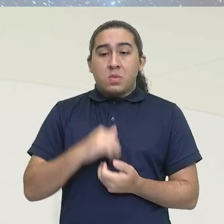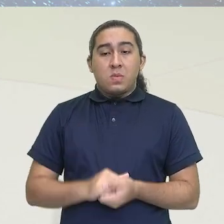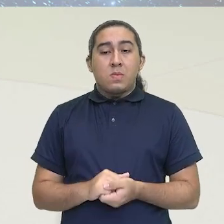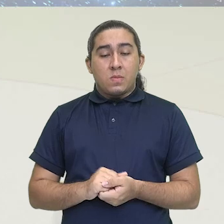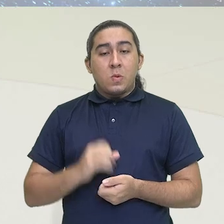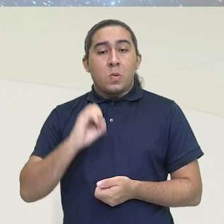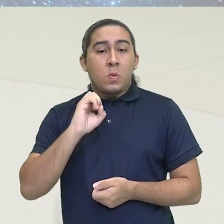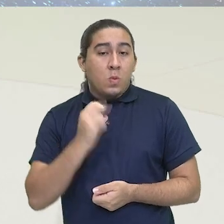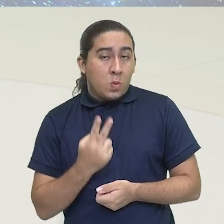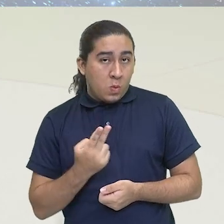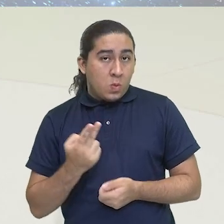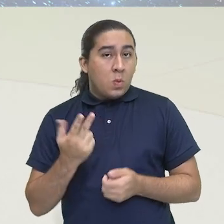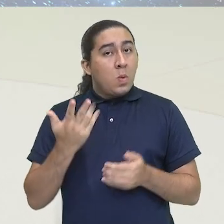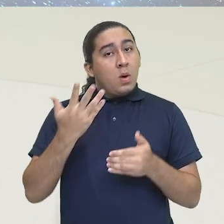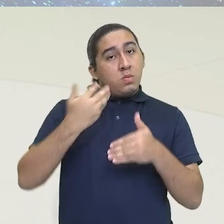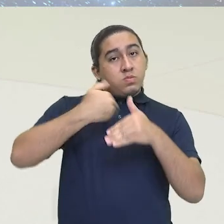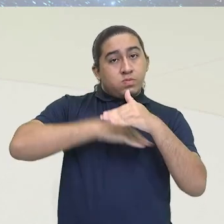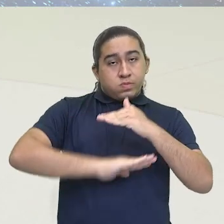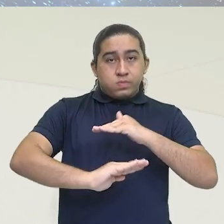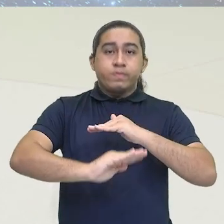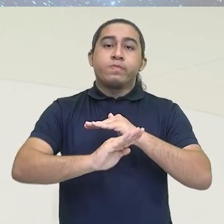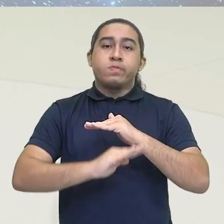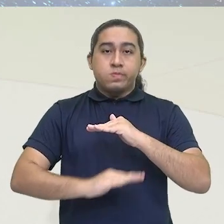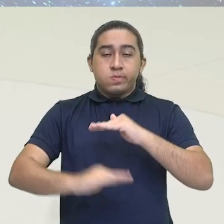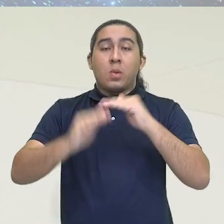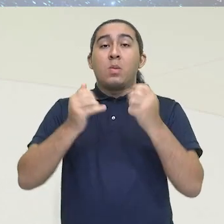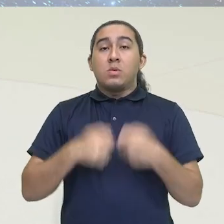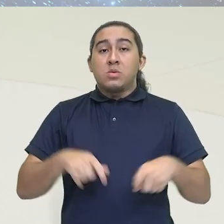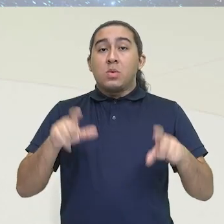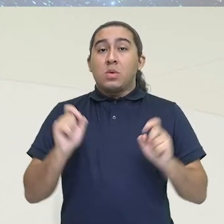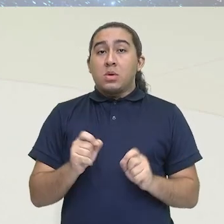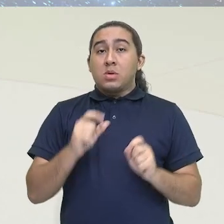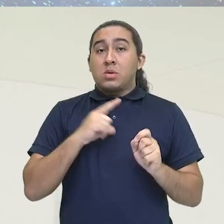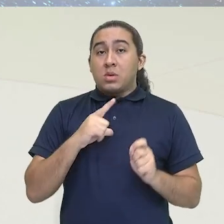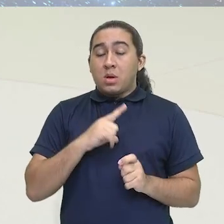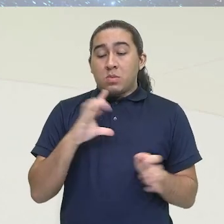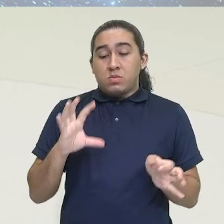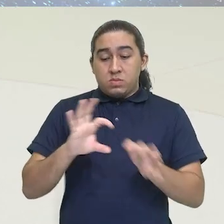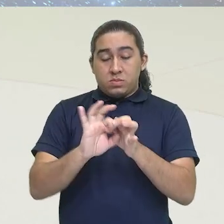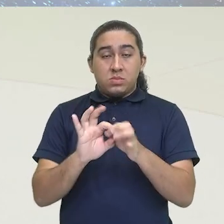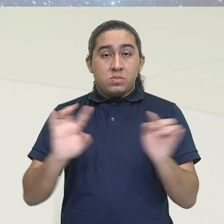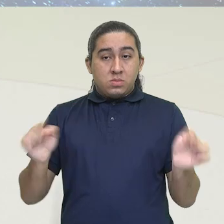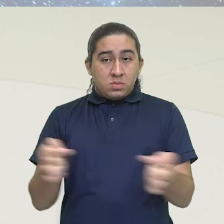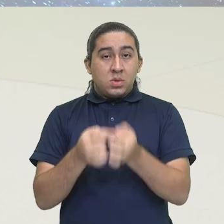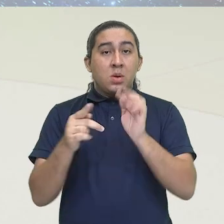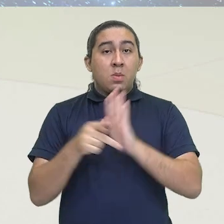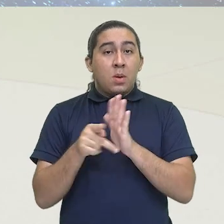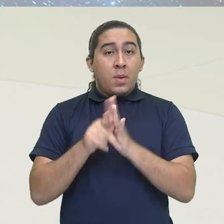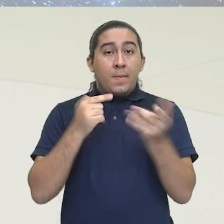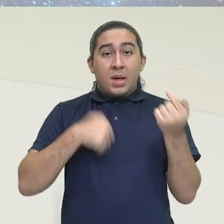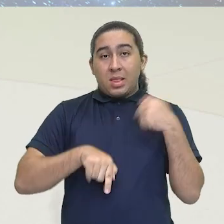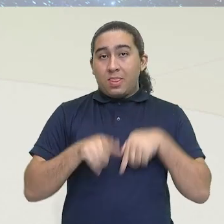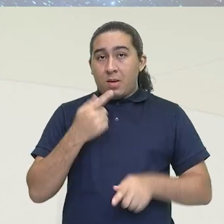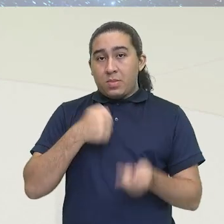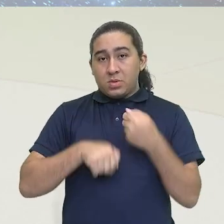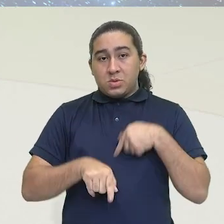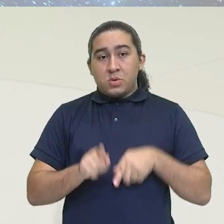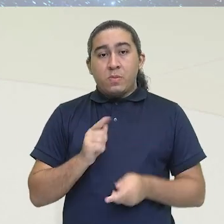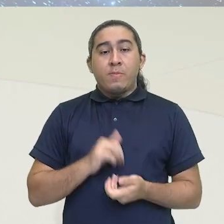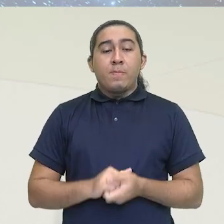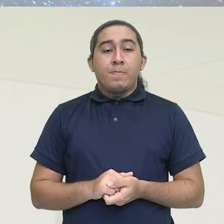no meio submerso, né, para que ajude nesse processo metabólico. Então,